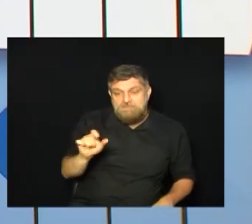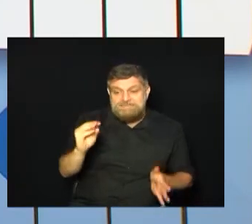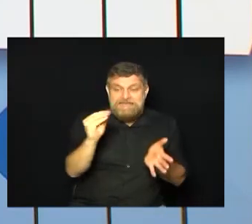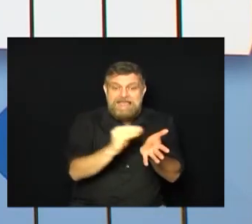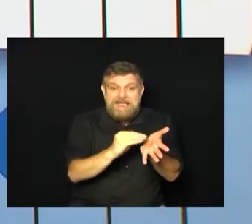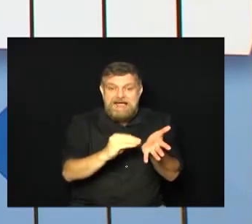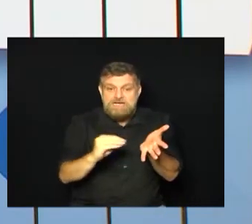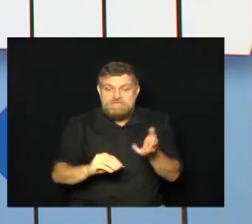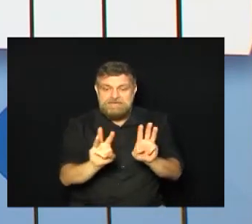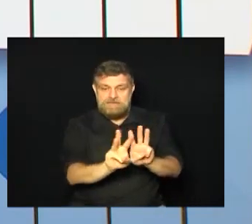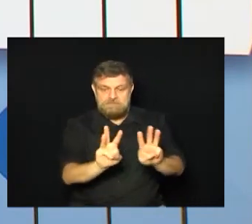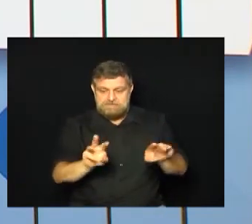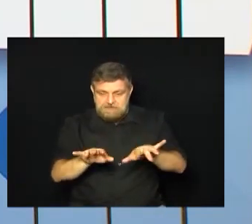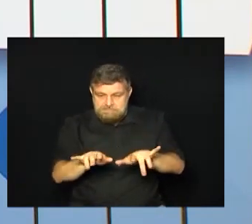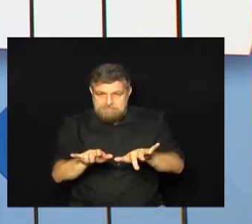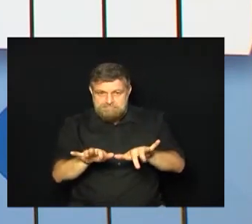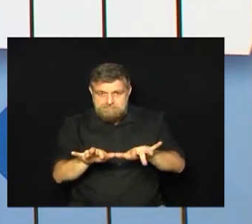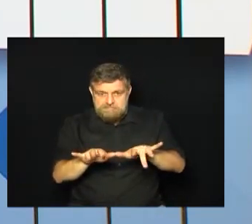no